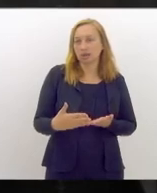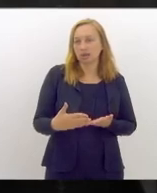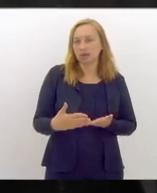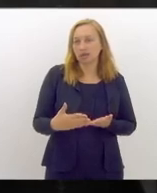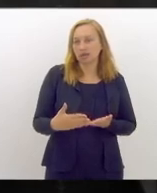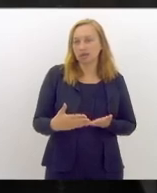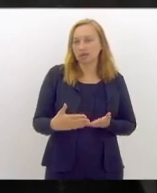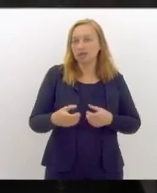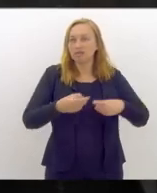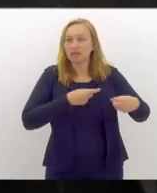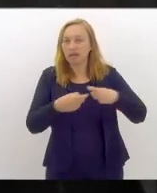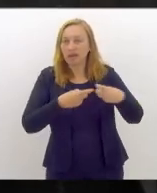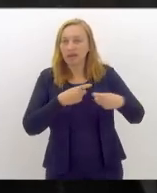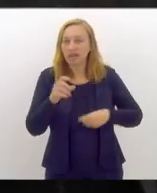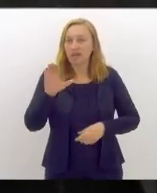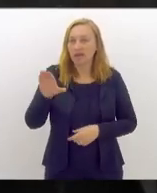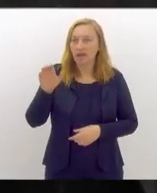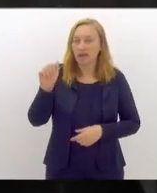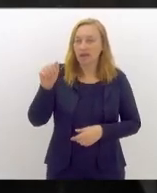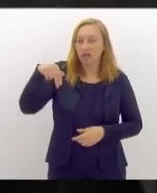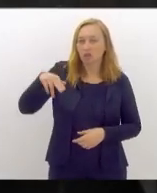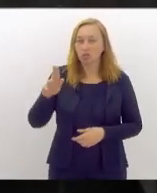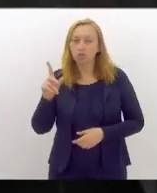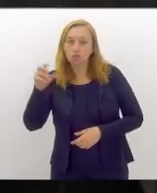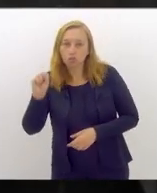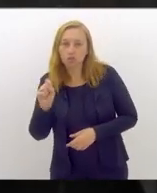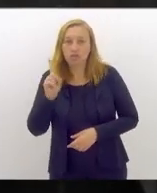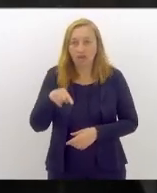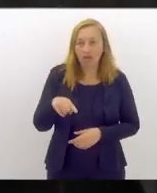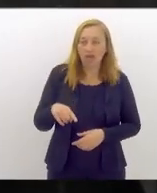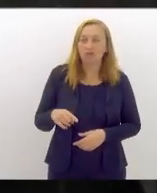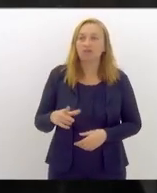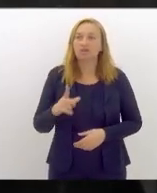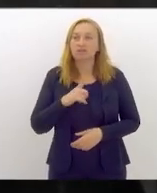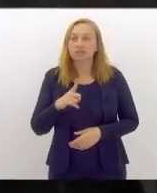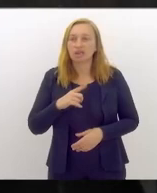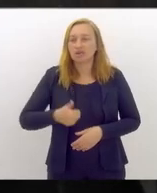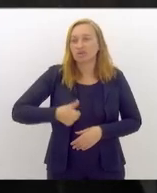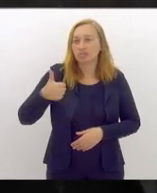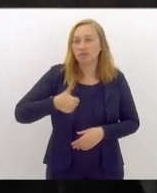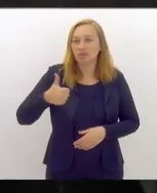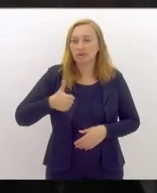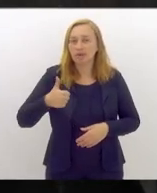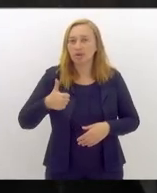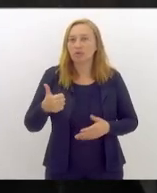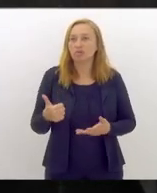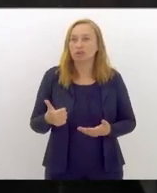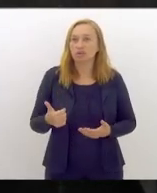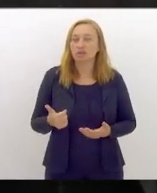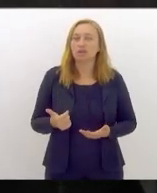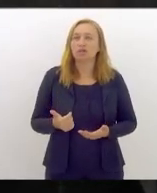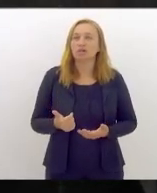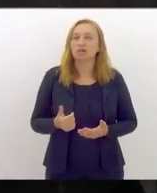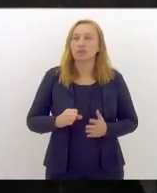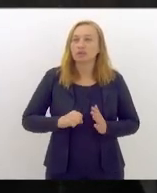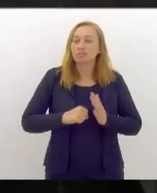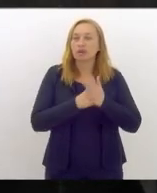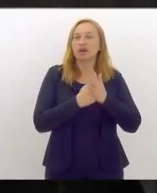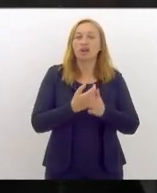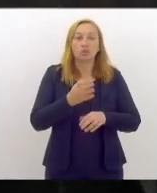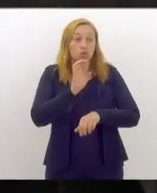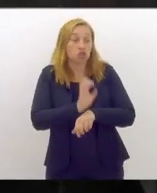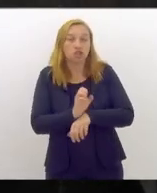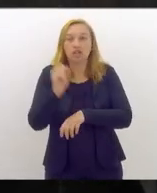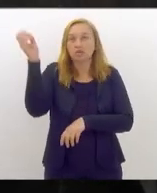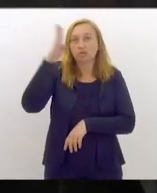na guerra de Canudos né assim tipo onde você teve esse primeiro embate assim tipo do estado